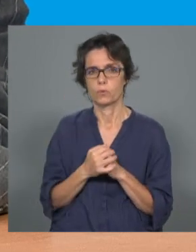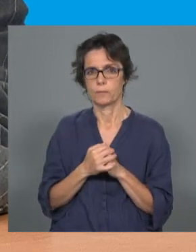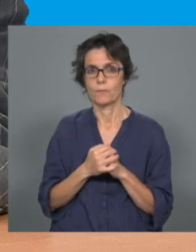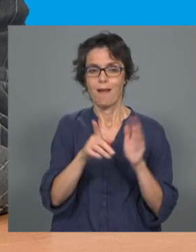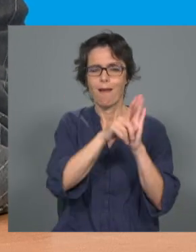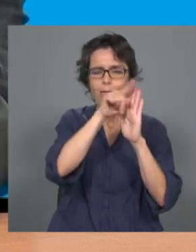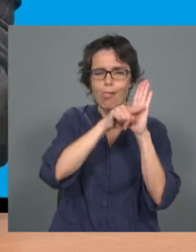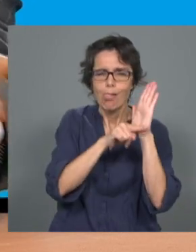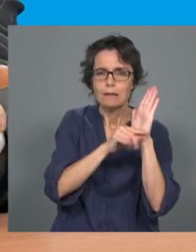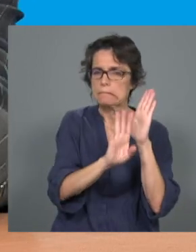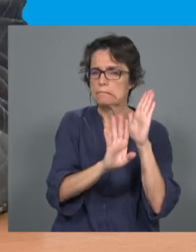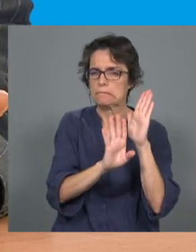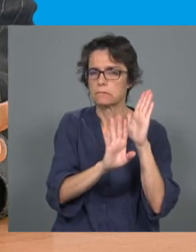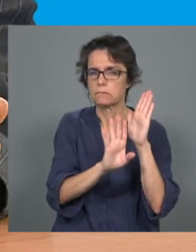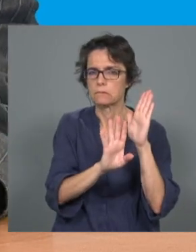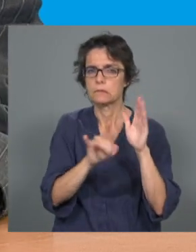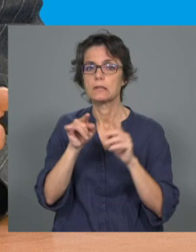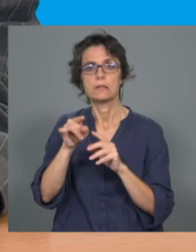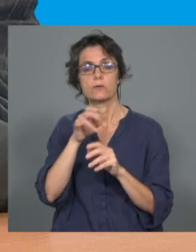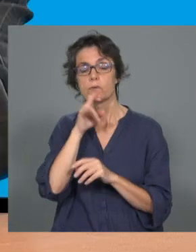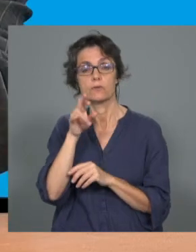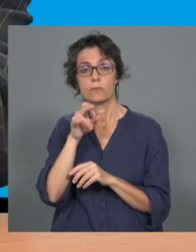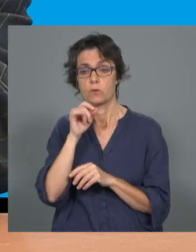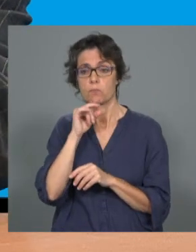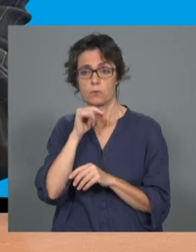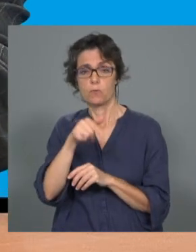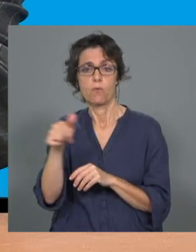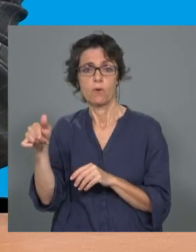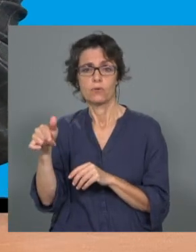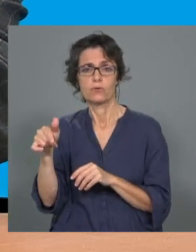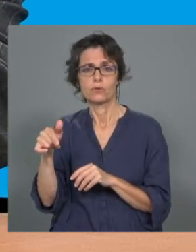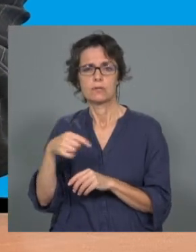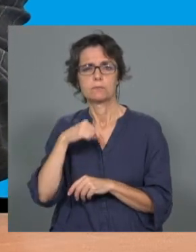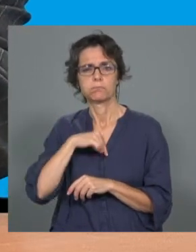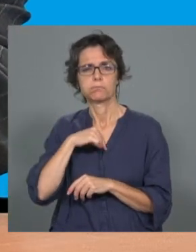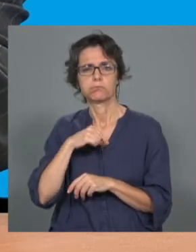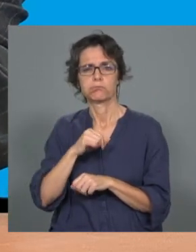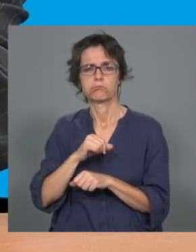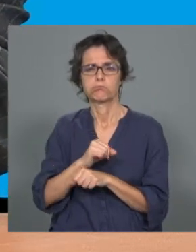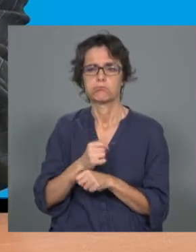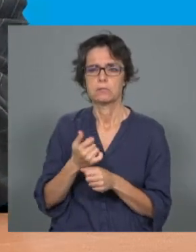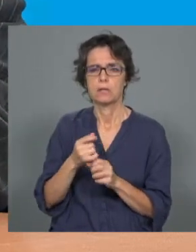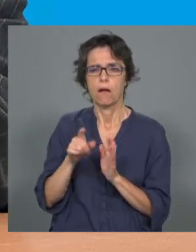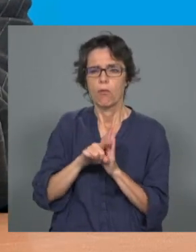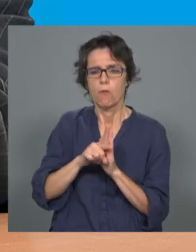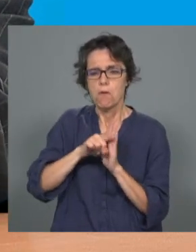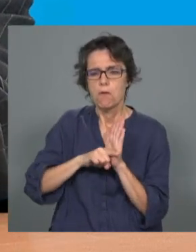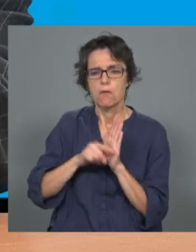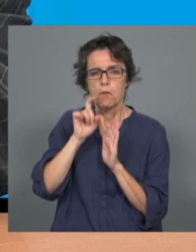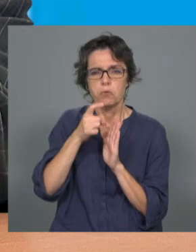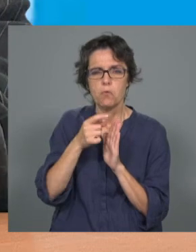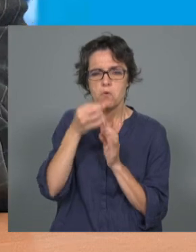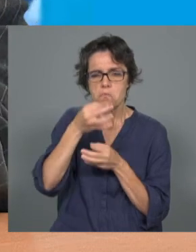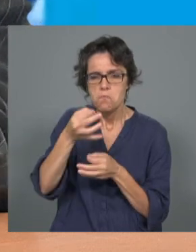vezes a resposta que hoje podemos dar a muita gente que está presa muito às normas, ao preceitualismo,